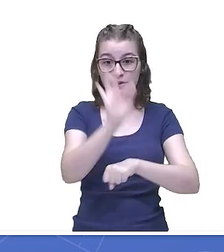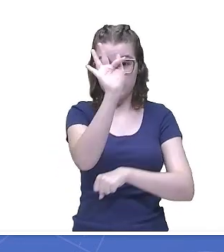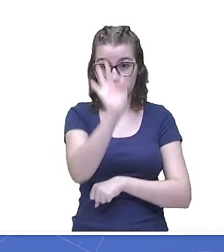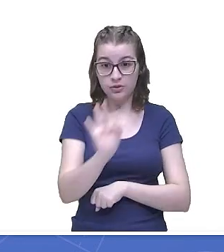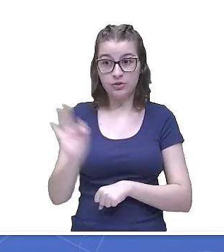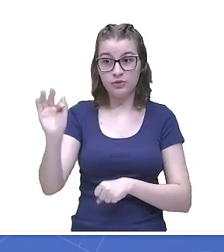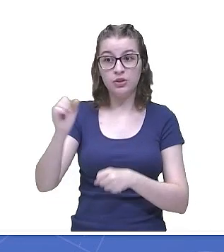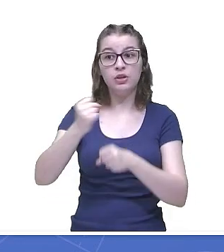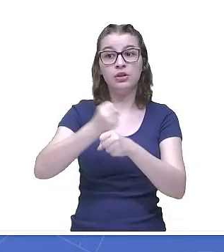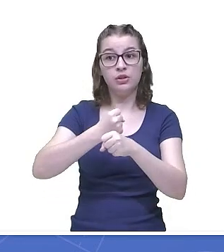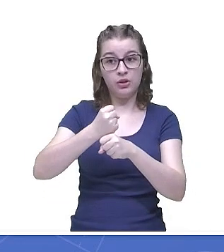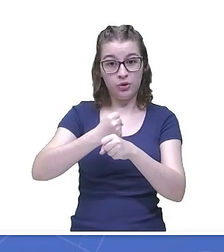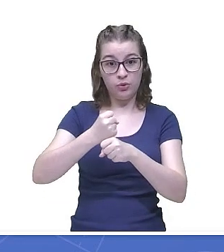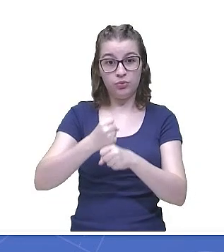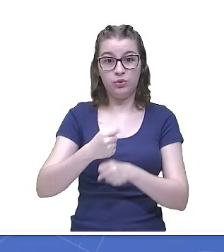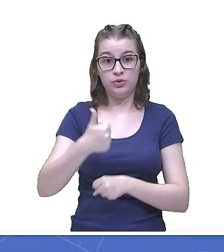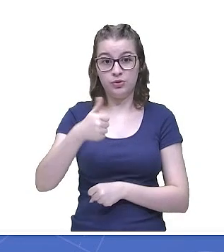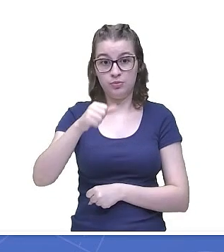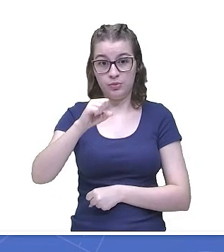1988, certo?